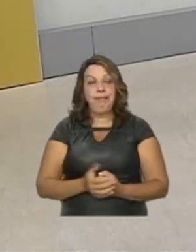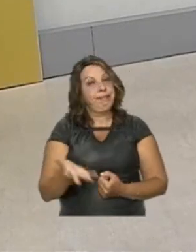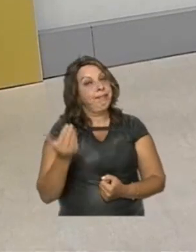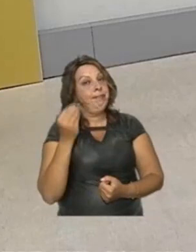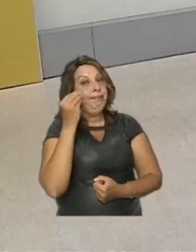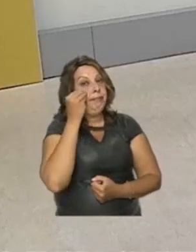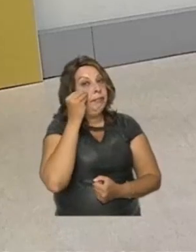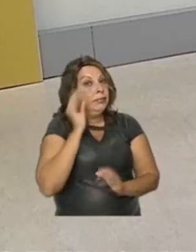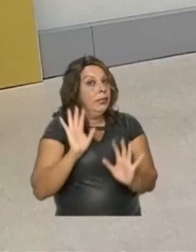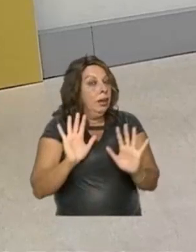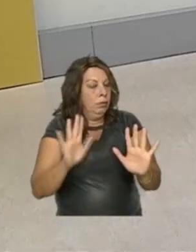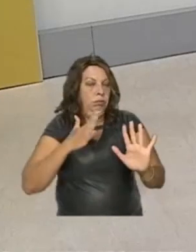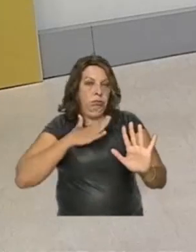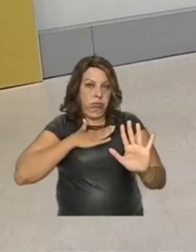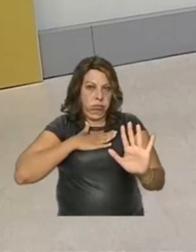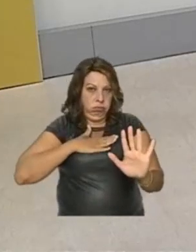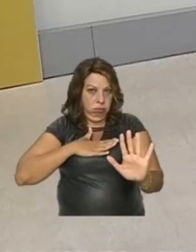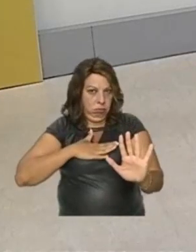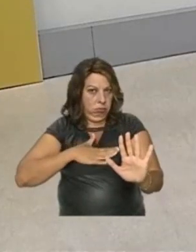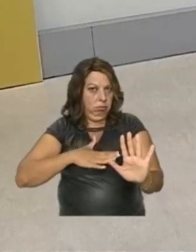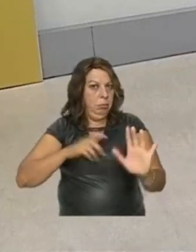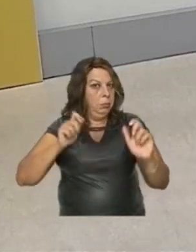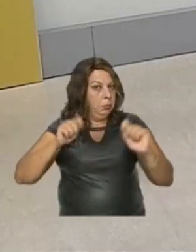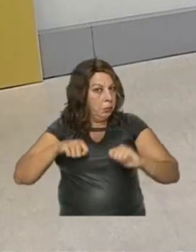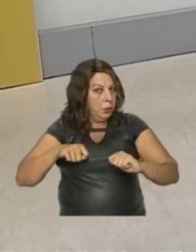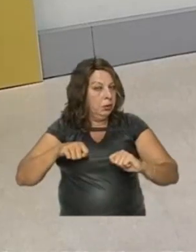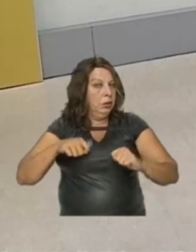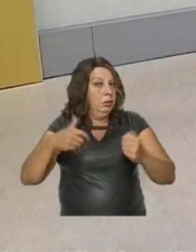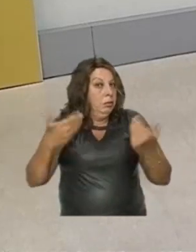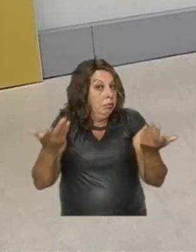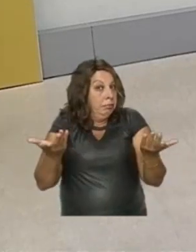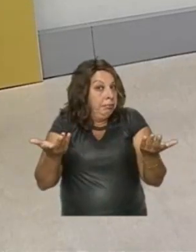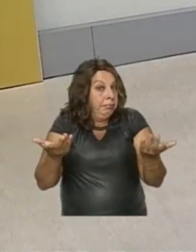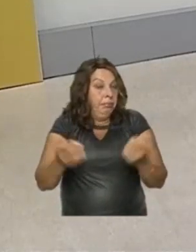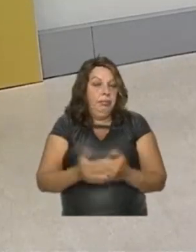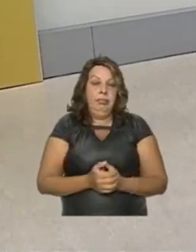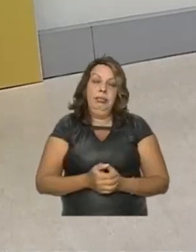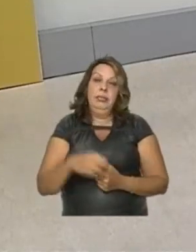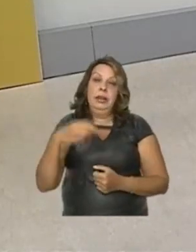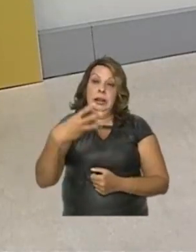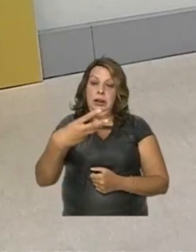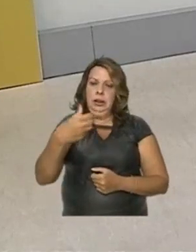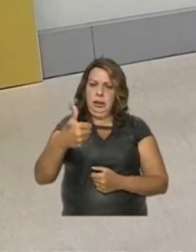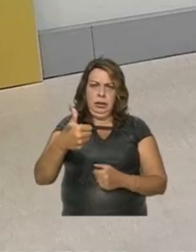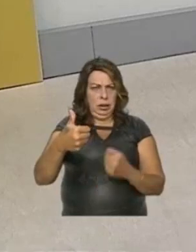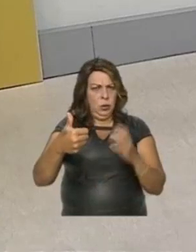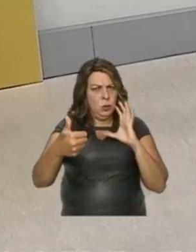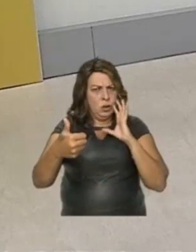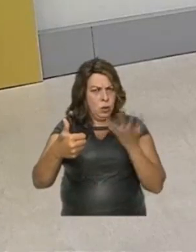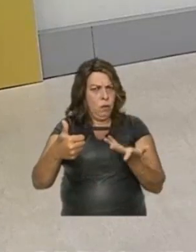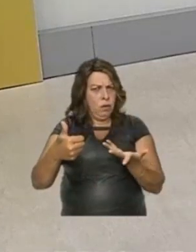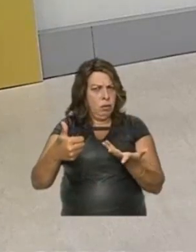agora com atenção, cada bolinha vale o prêmio de 6 mil reais. Decide com 31, Jaque.